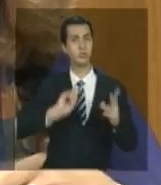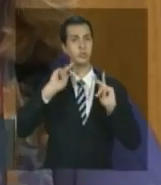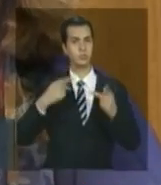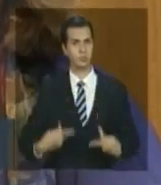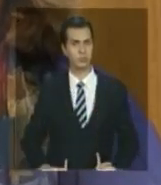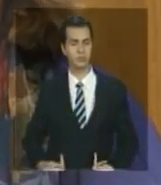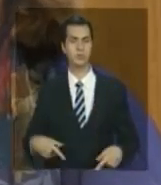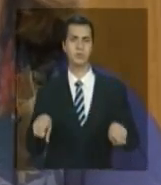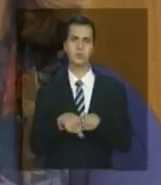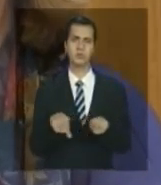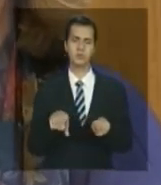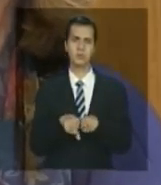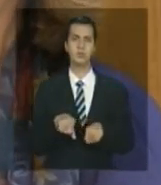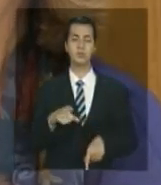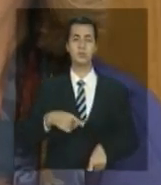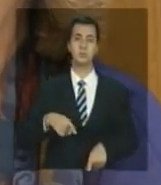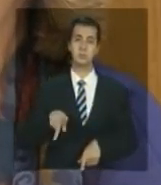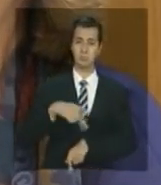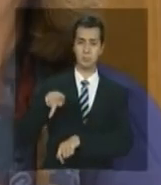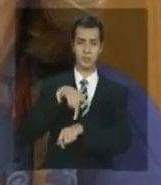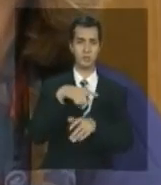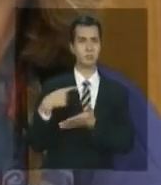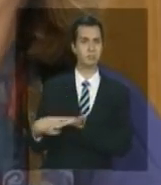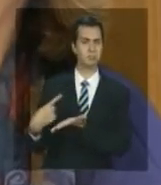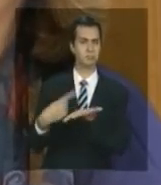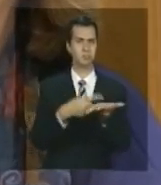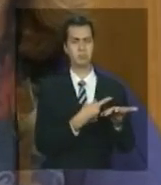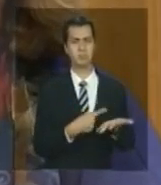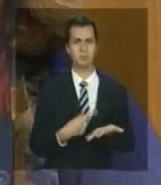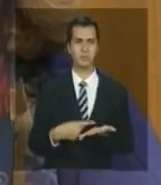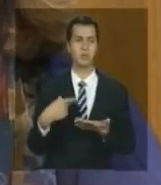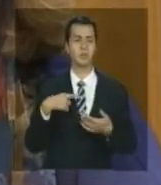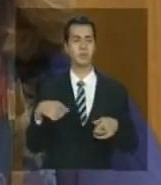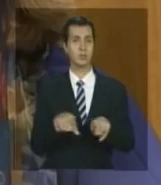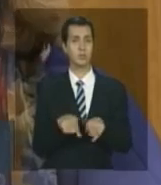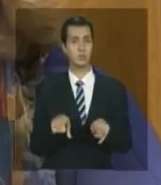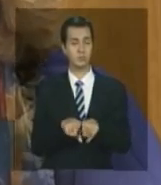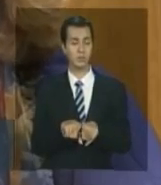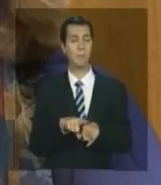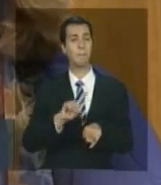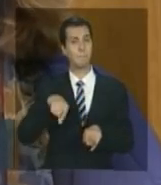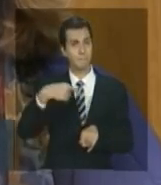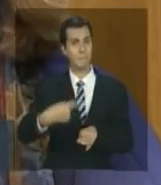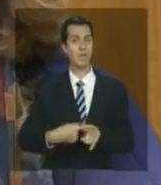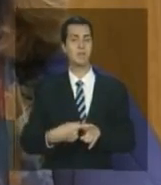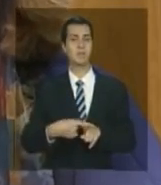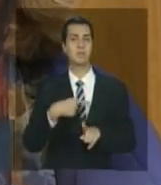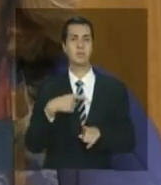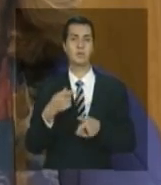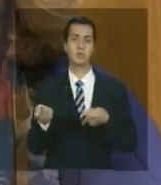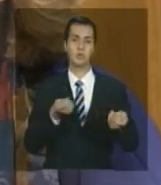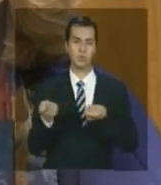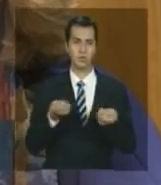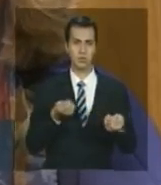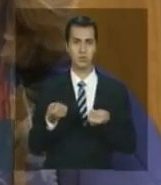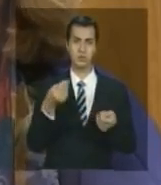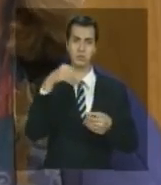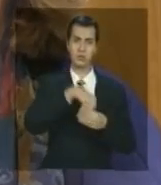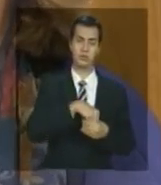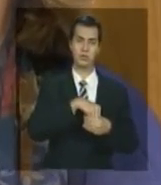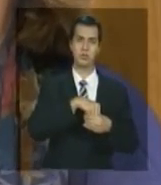inclusive. Há espaço para ampla coordenação ainda. Já temos essa coordenação nas Nações